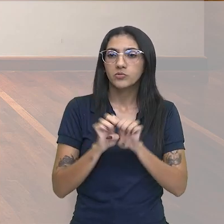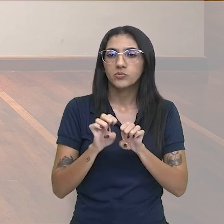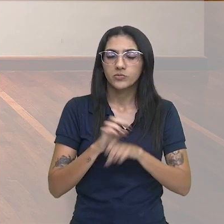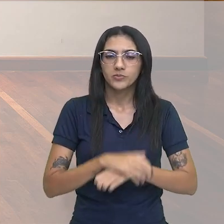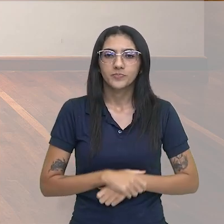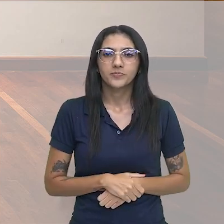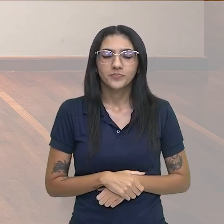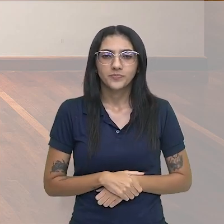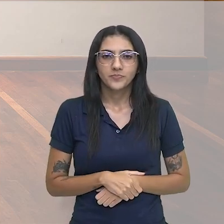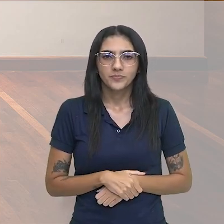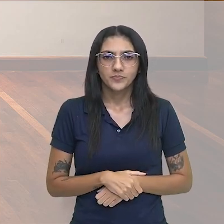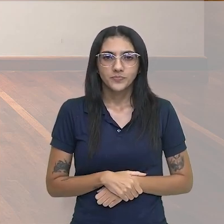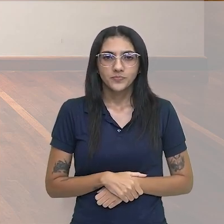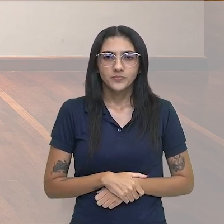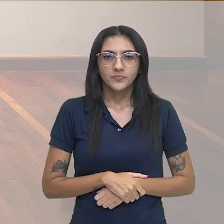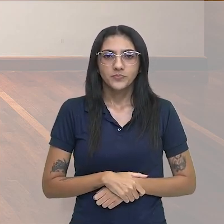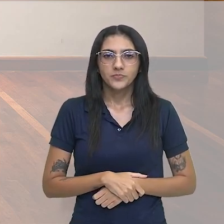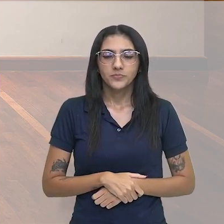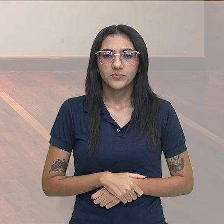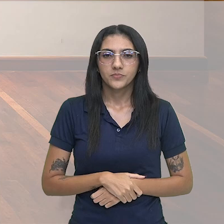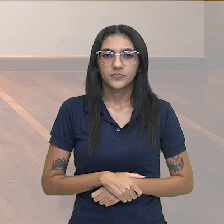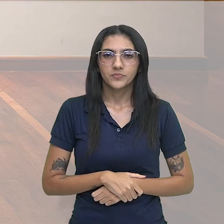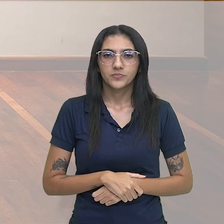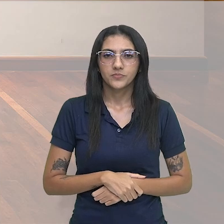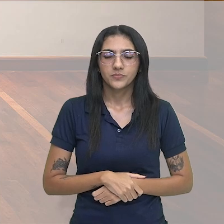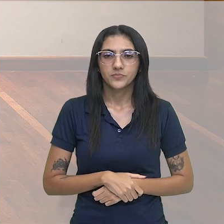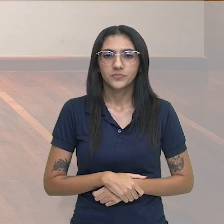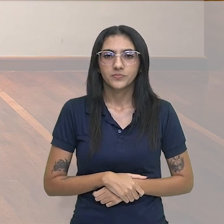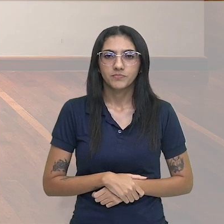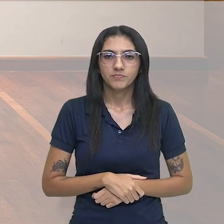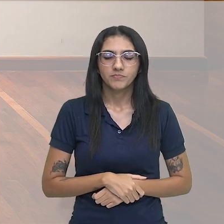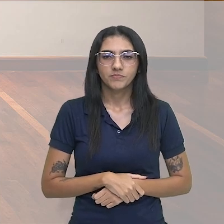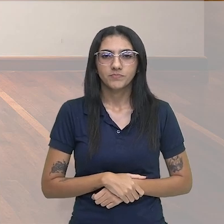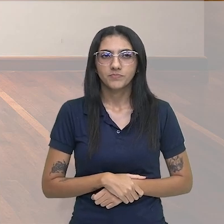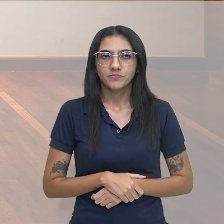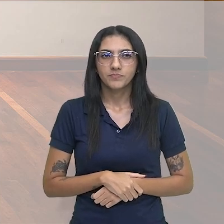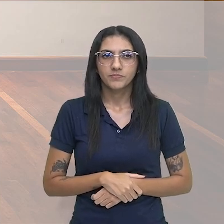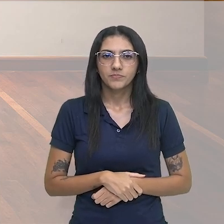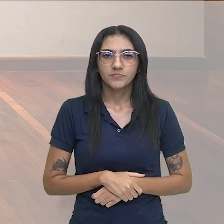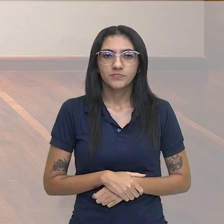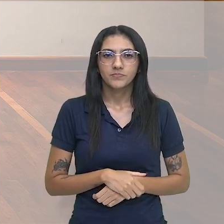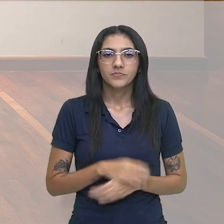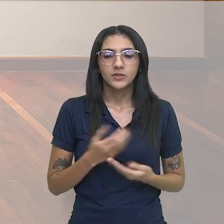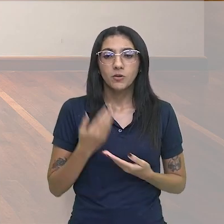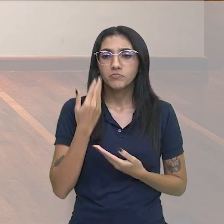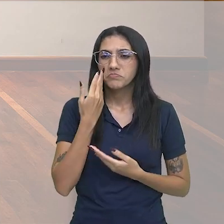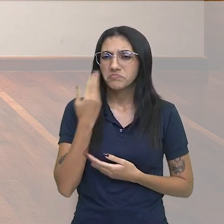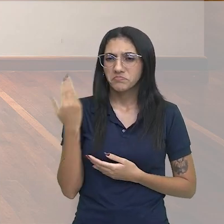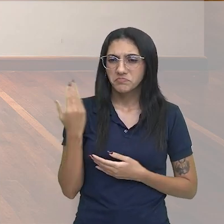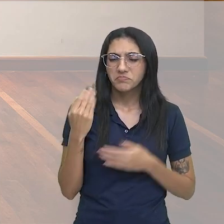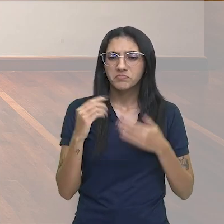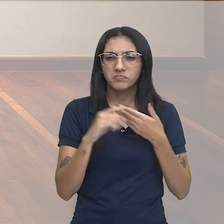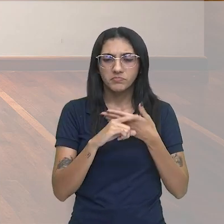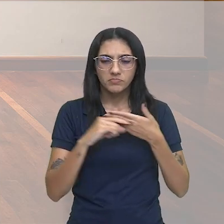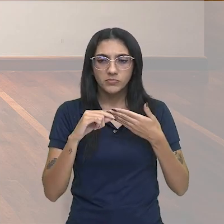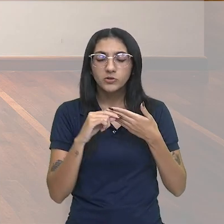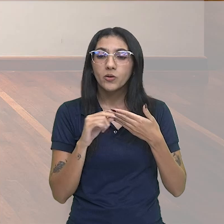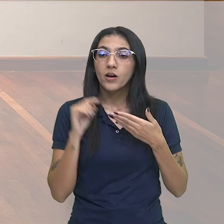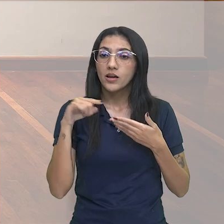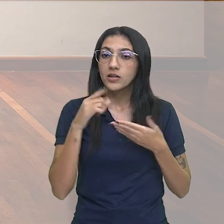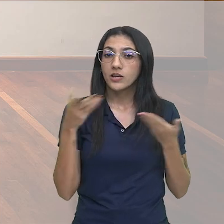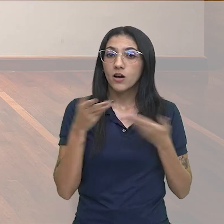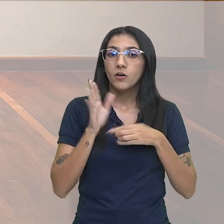da sociedade. E aí nós temos o Max Weber, né, com as suas teorias e conceito, e